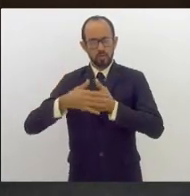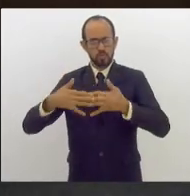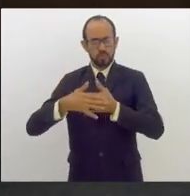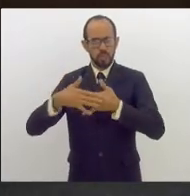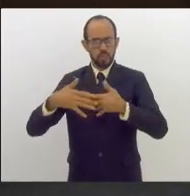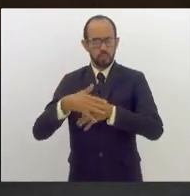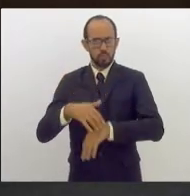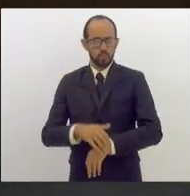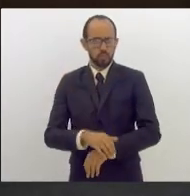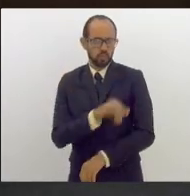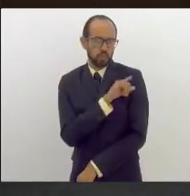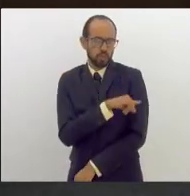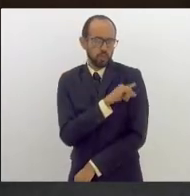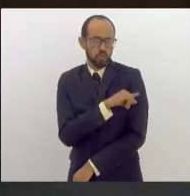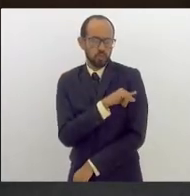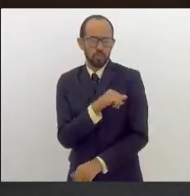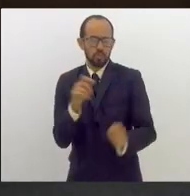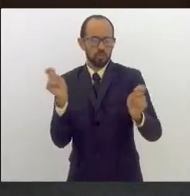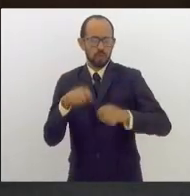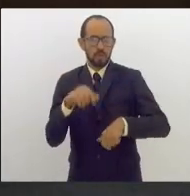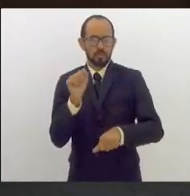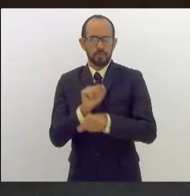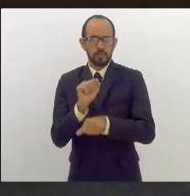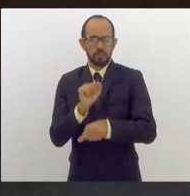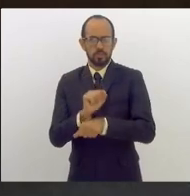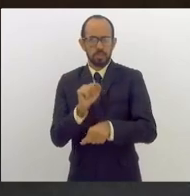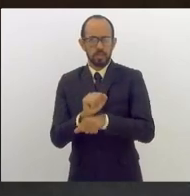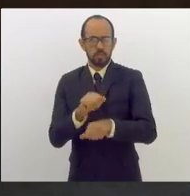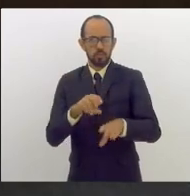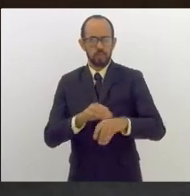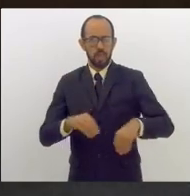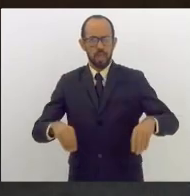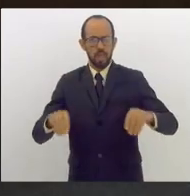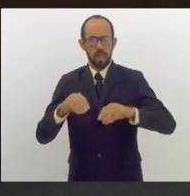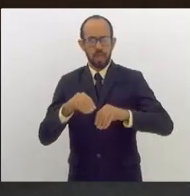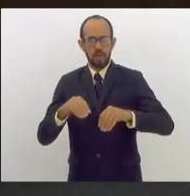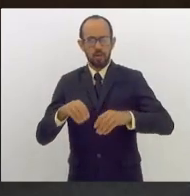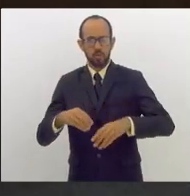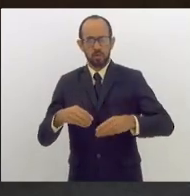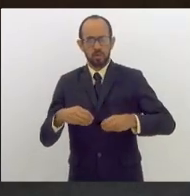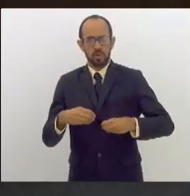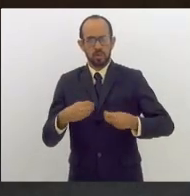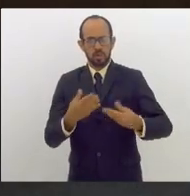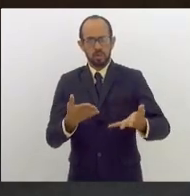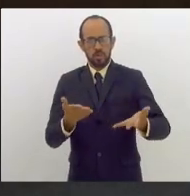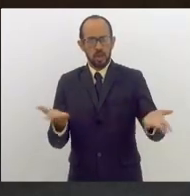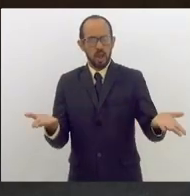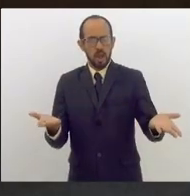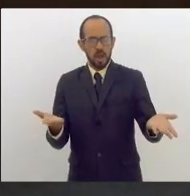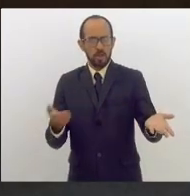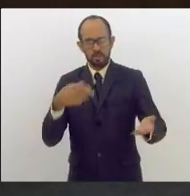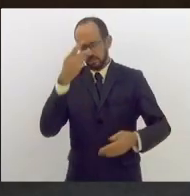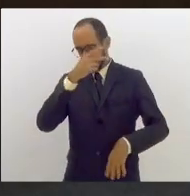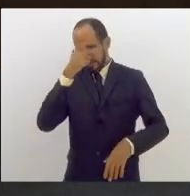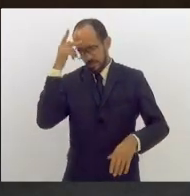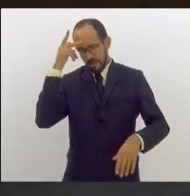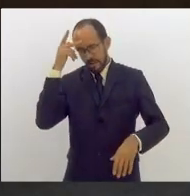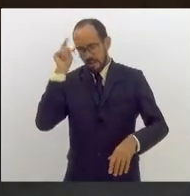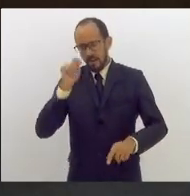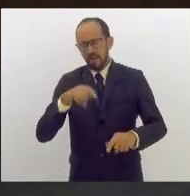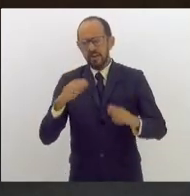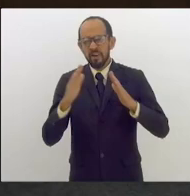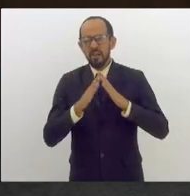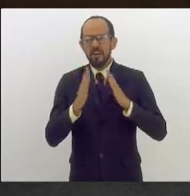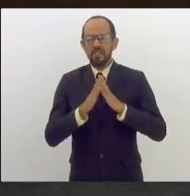o governo não pode querer esperar cair um terreno do céu e jogar essas pessoas para